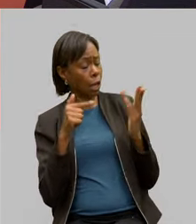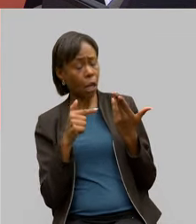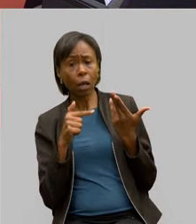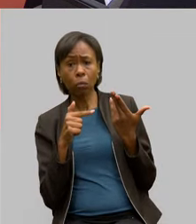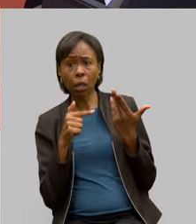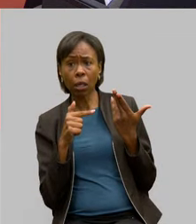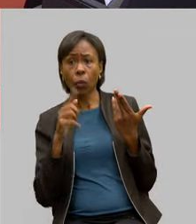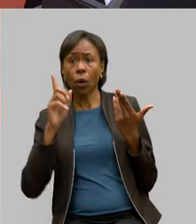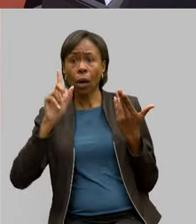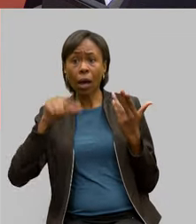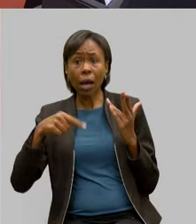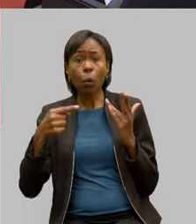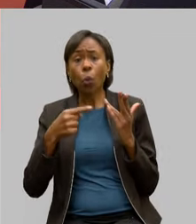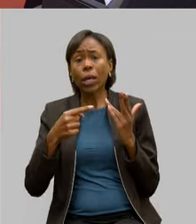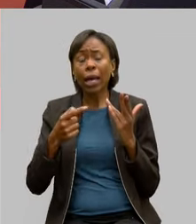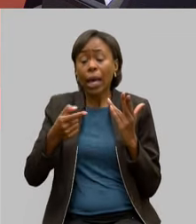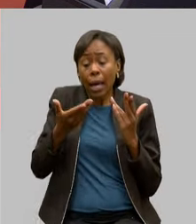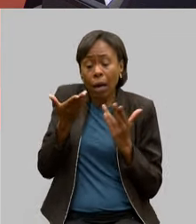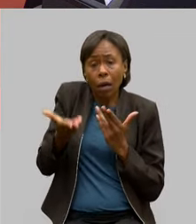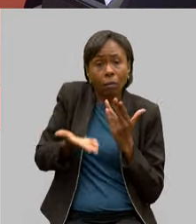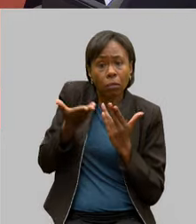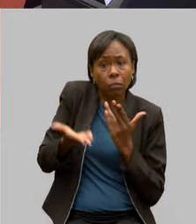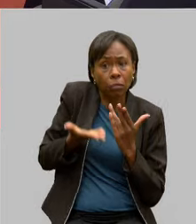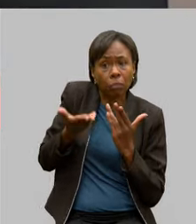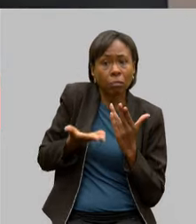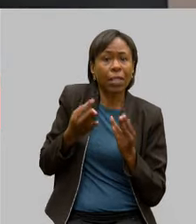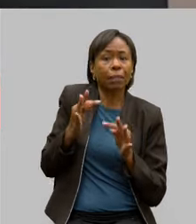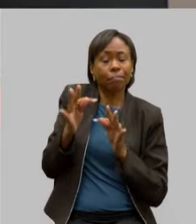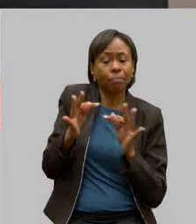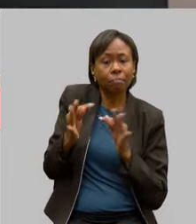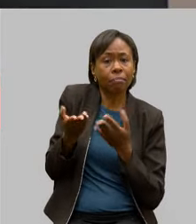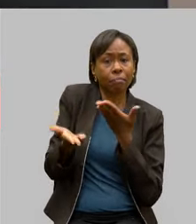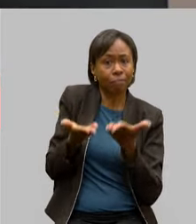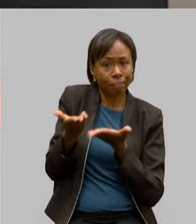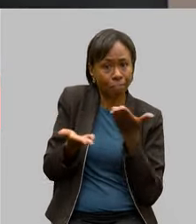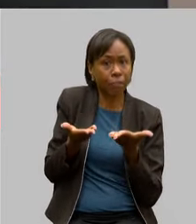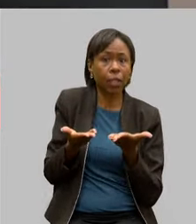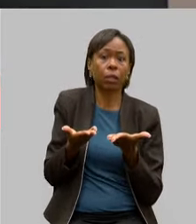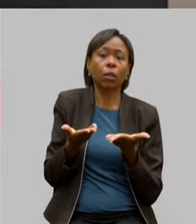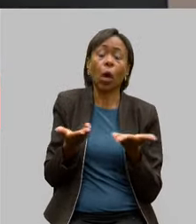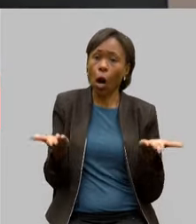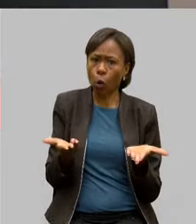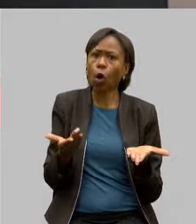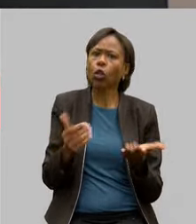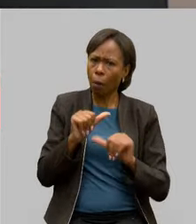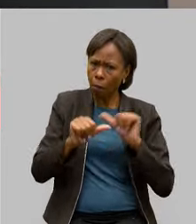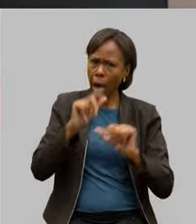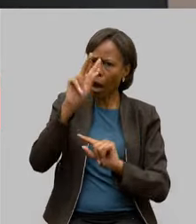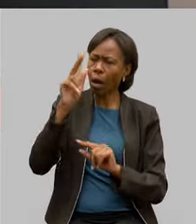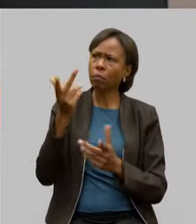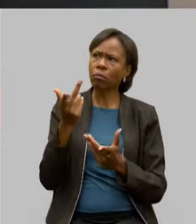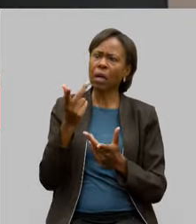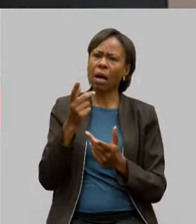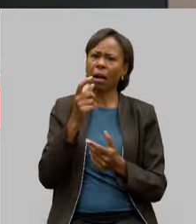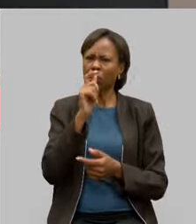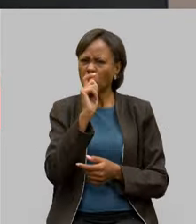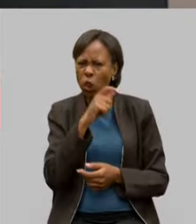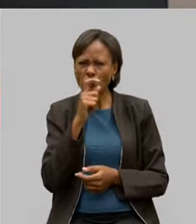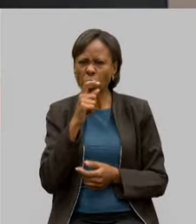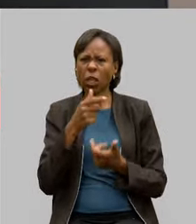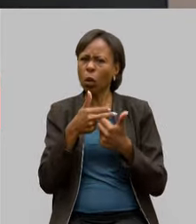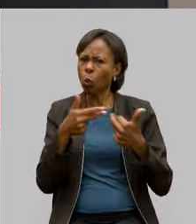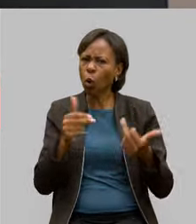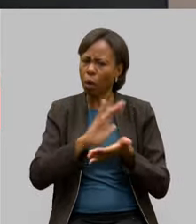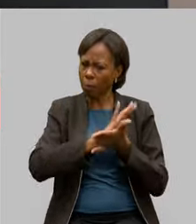terapêutico de imenso potencial que ela é eh a gente tá aqui também para quebrar tabus para superar preconceitos e para construir um